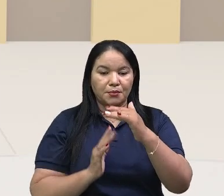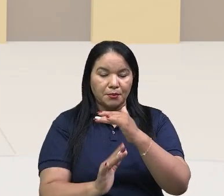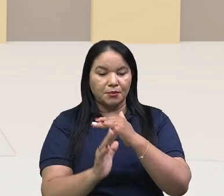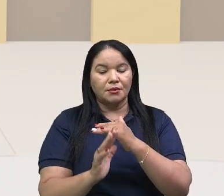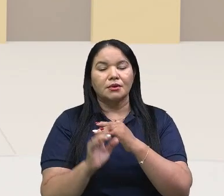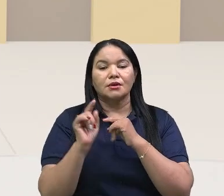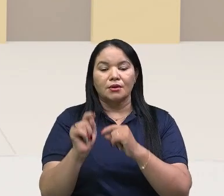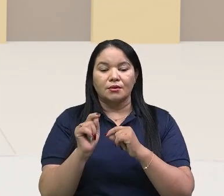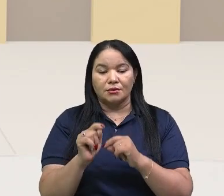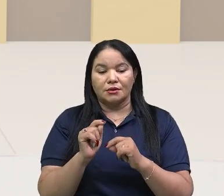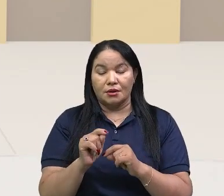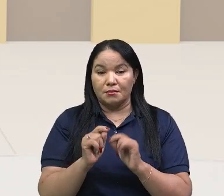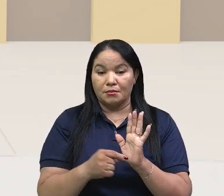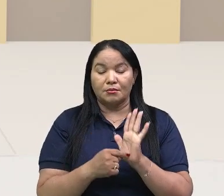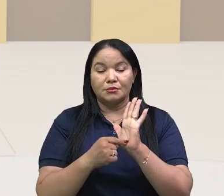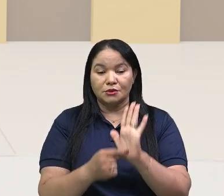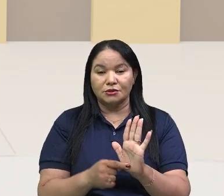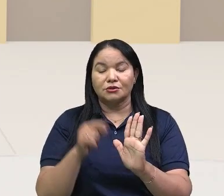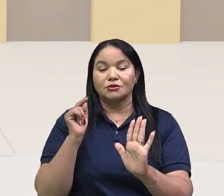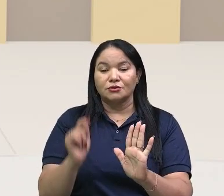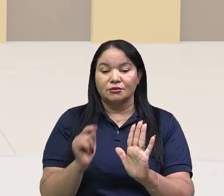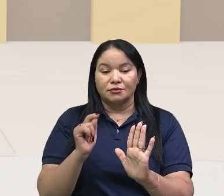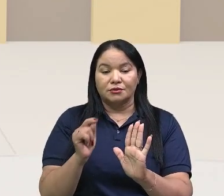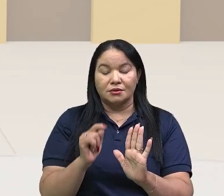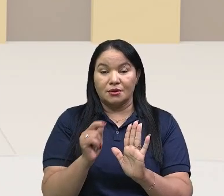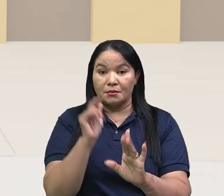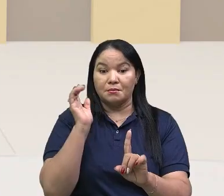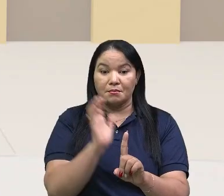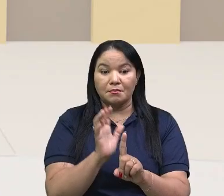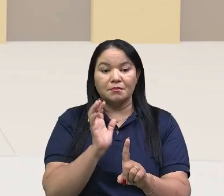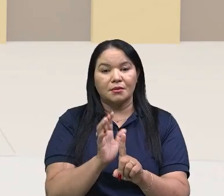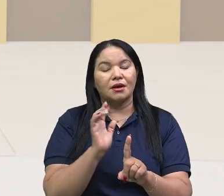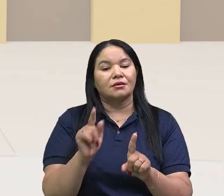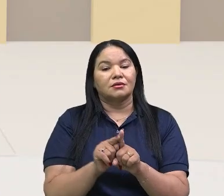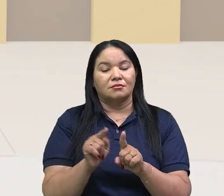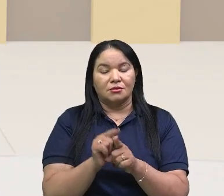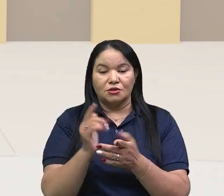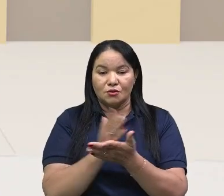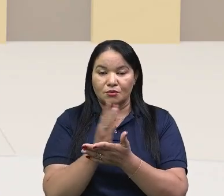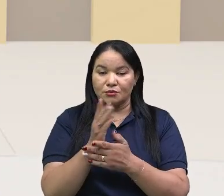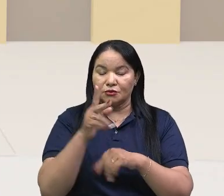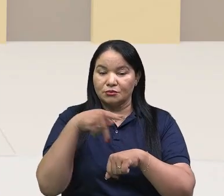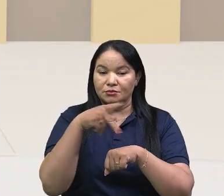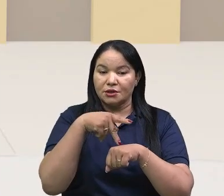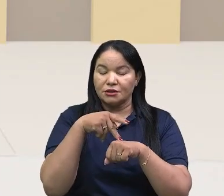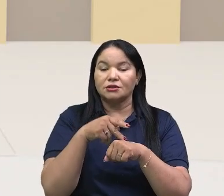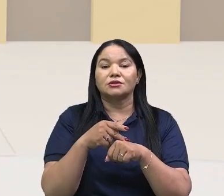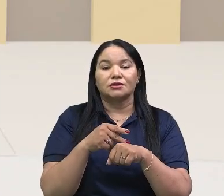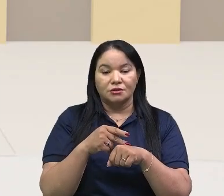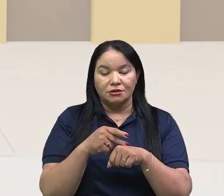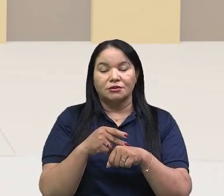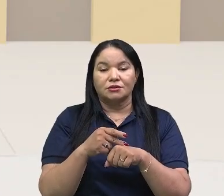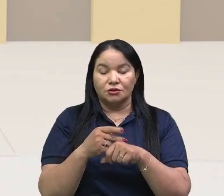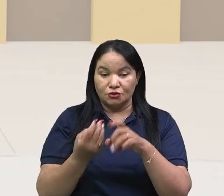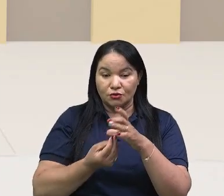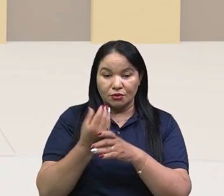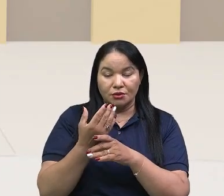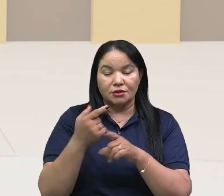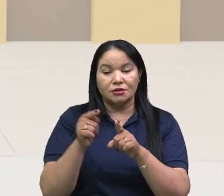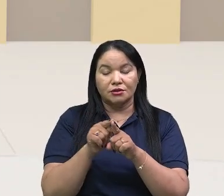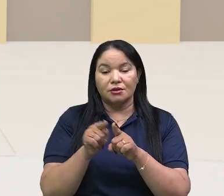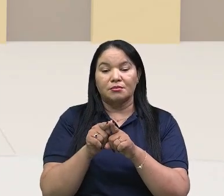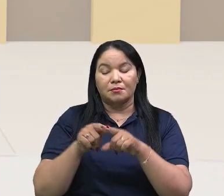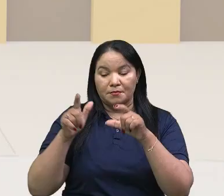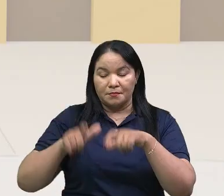acaba mostrando, na verdade, aí, impactos, né, nos países de origem e de destino,